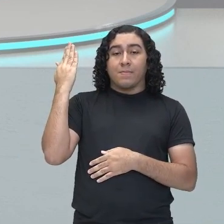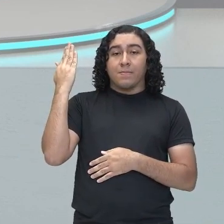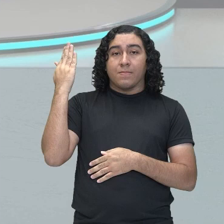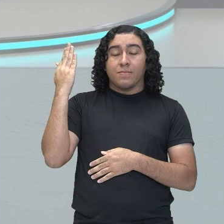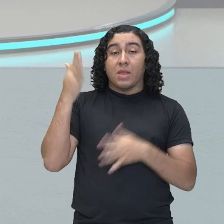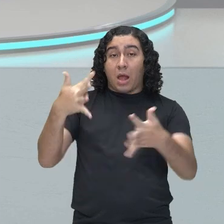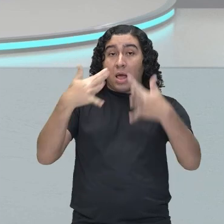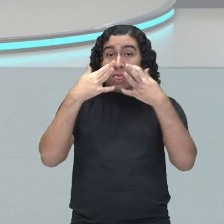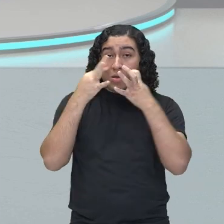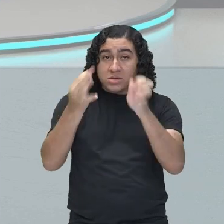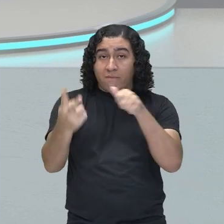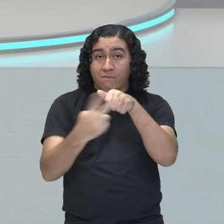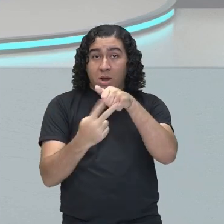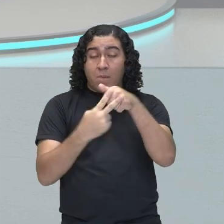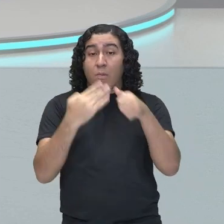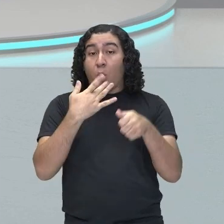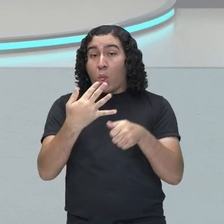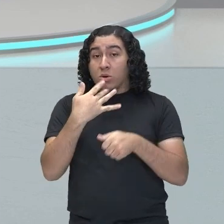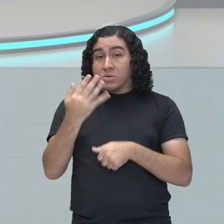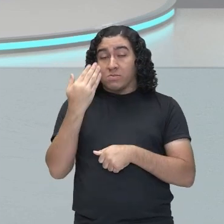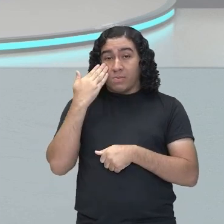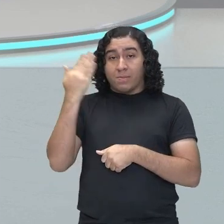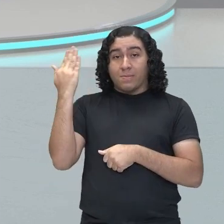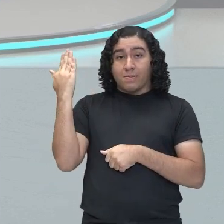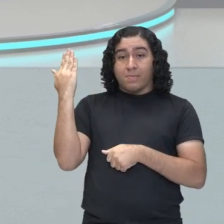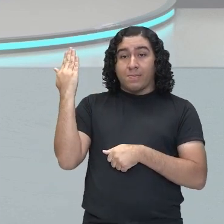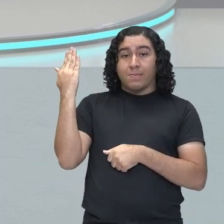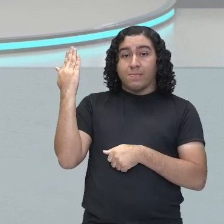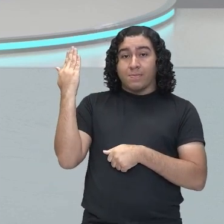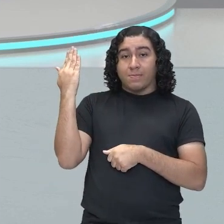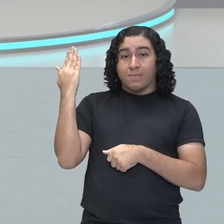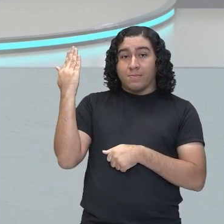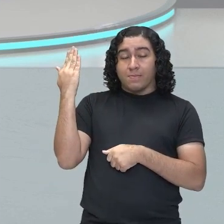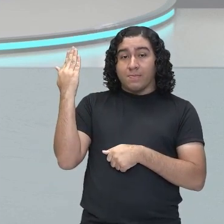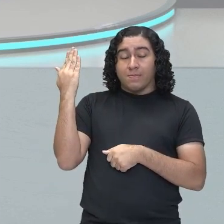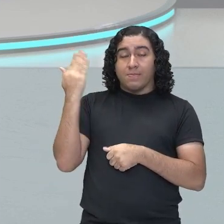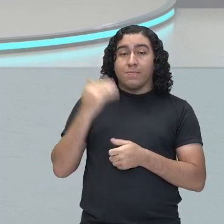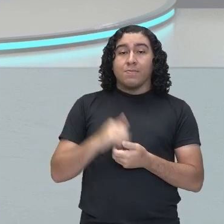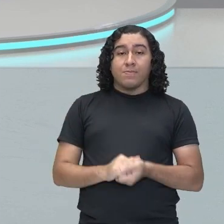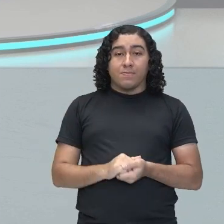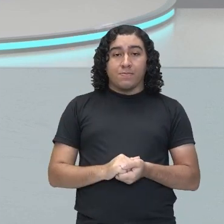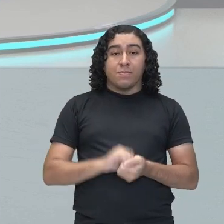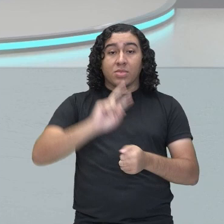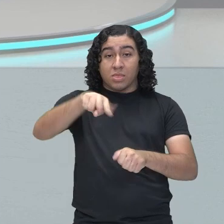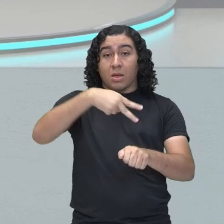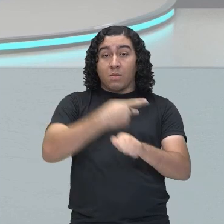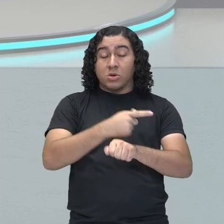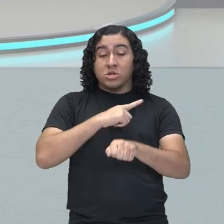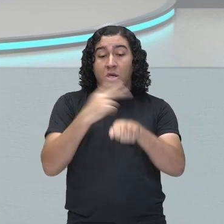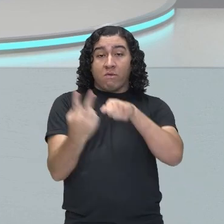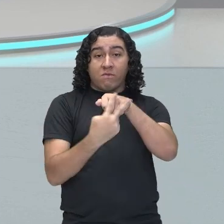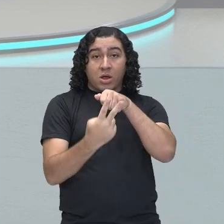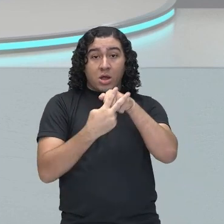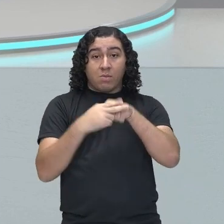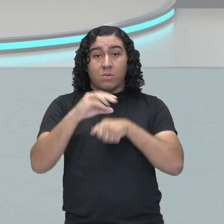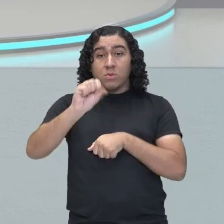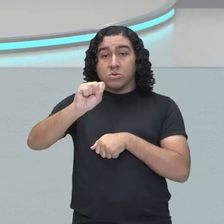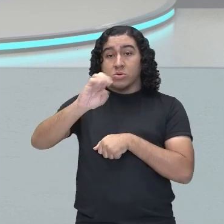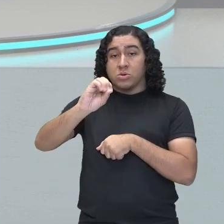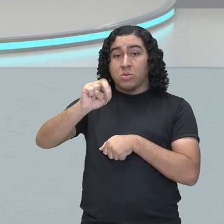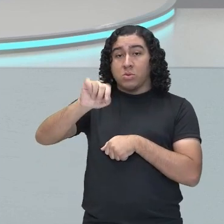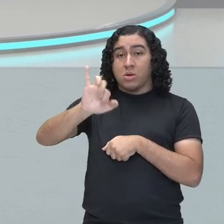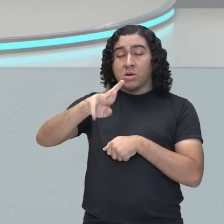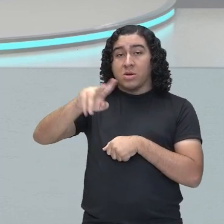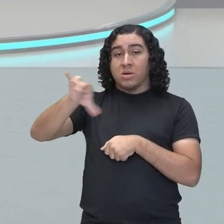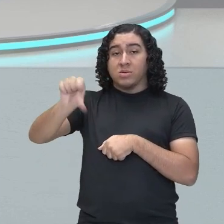libre ó divertir o e transformou em depois nós temos o verbo sonir E